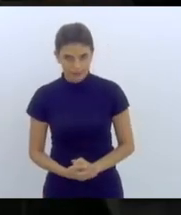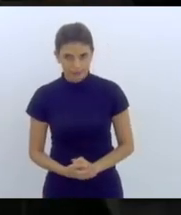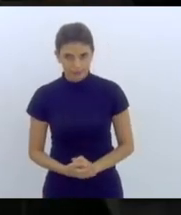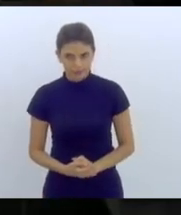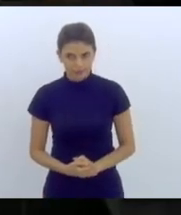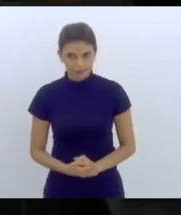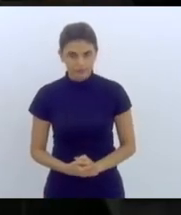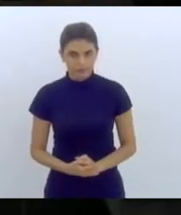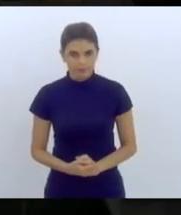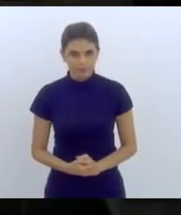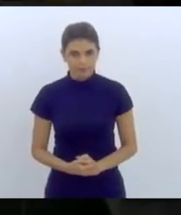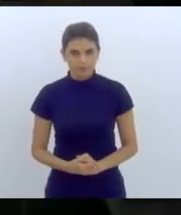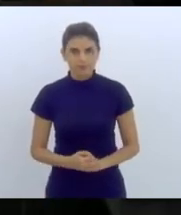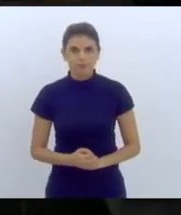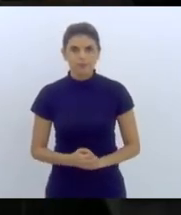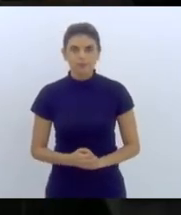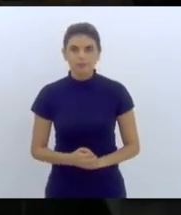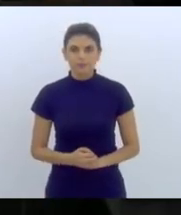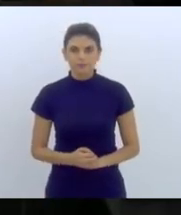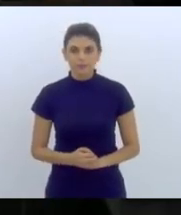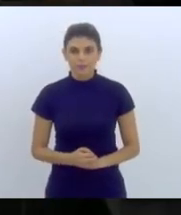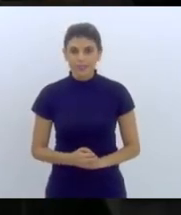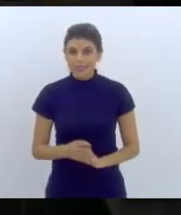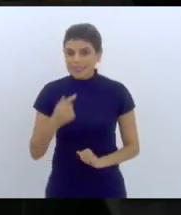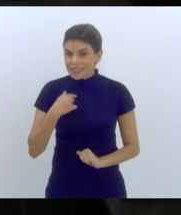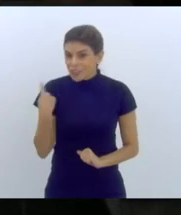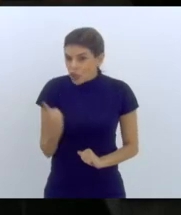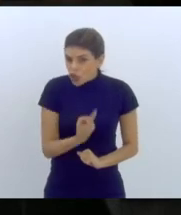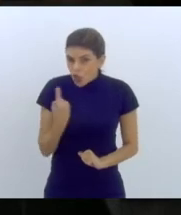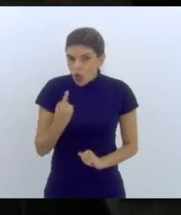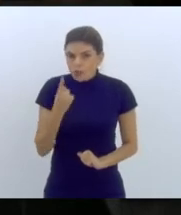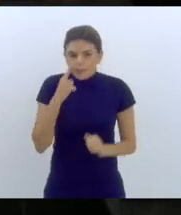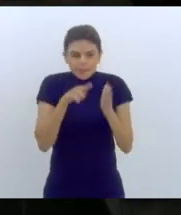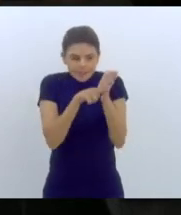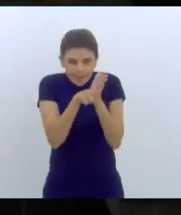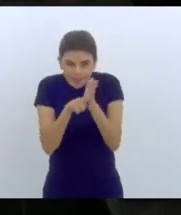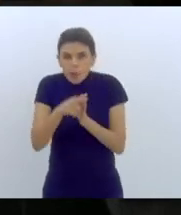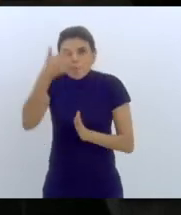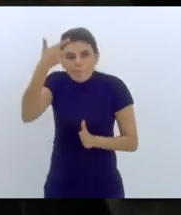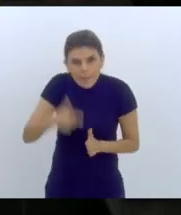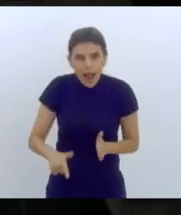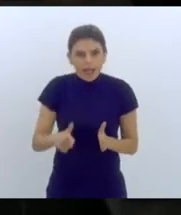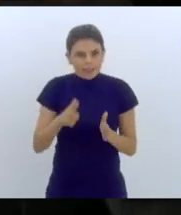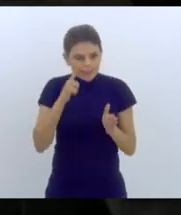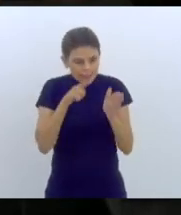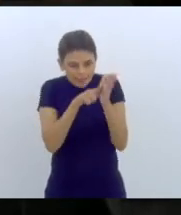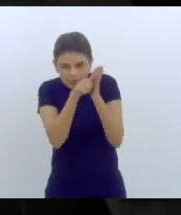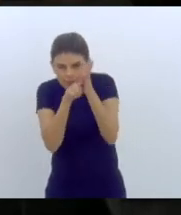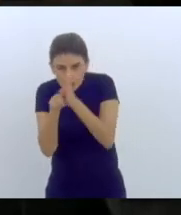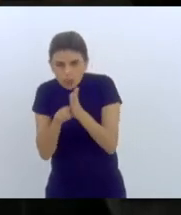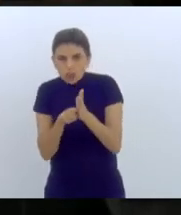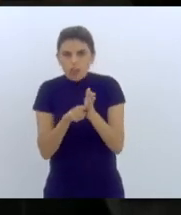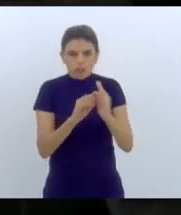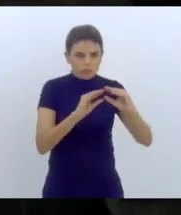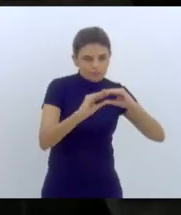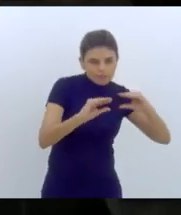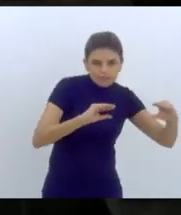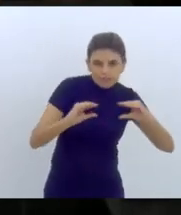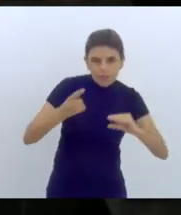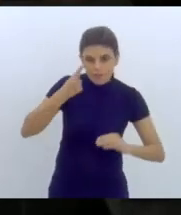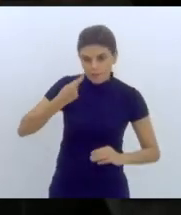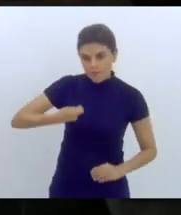reais. E se a gente se aprofundar na fiscalização dos repasses